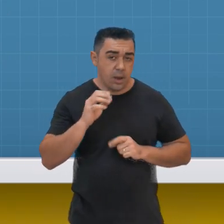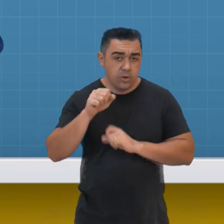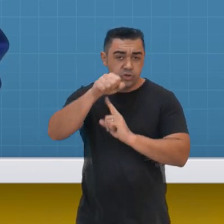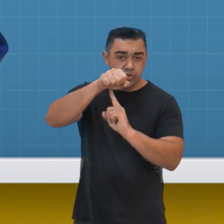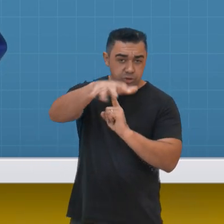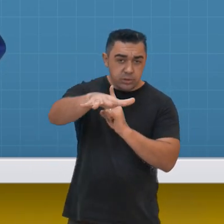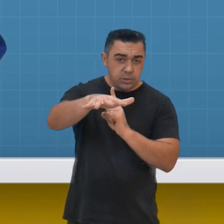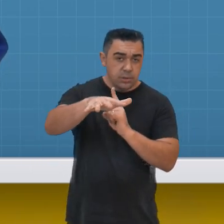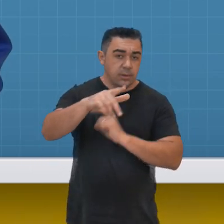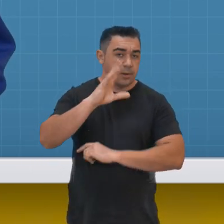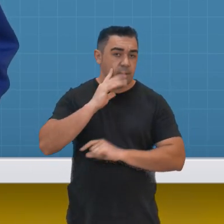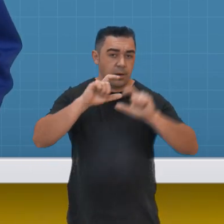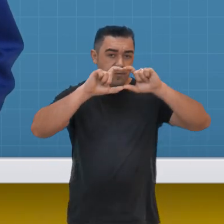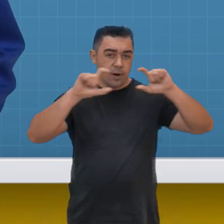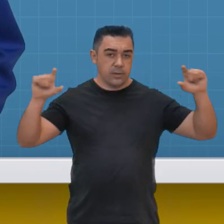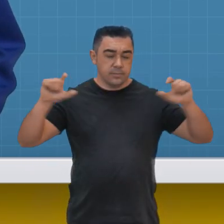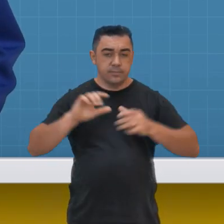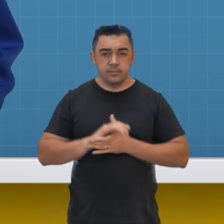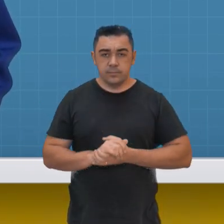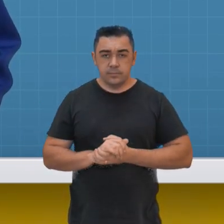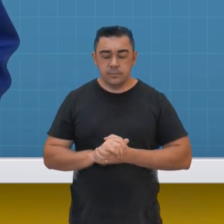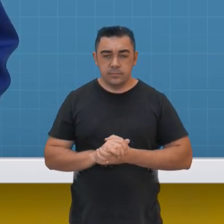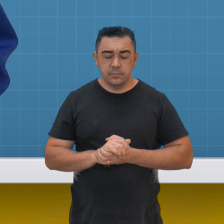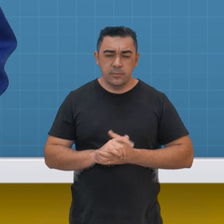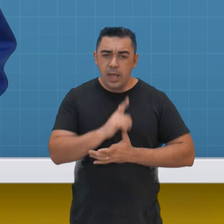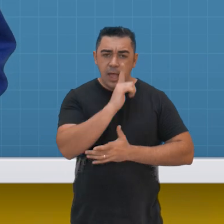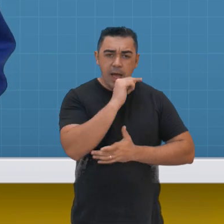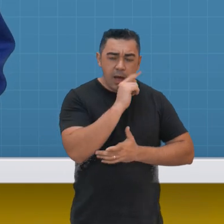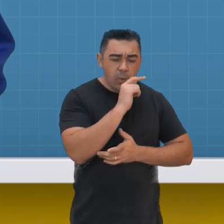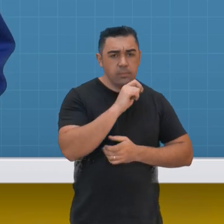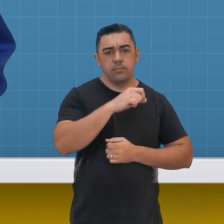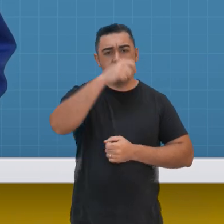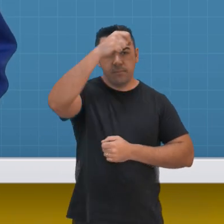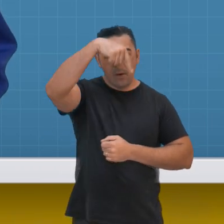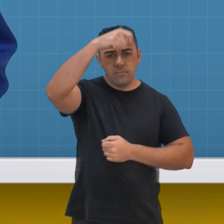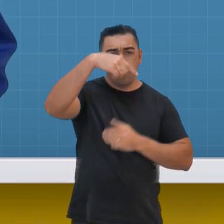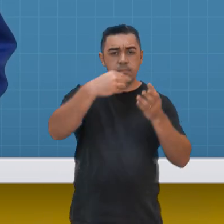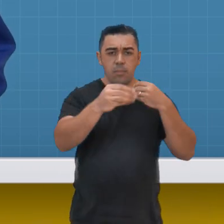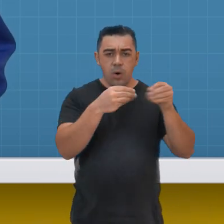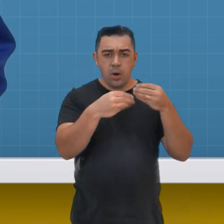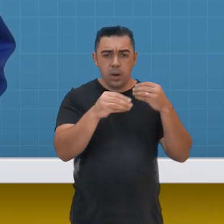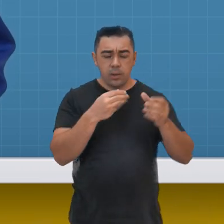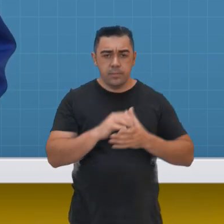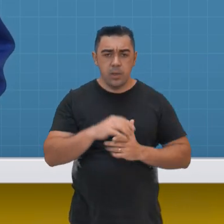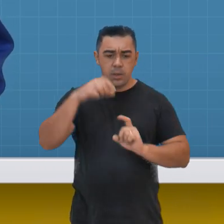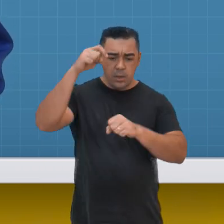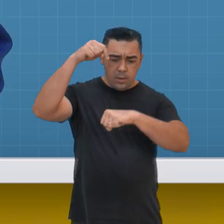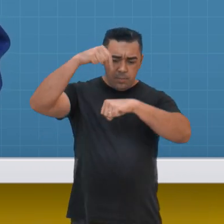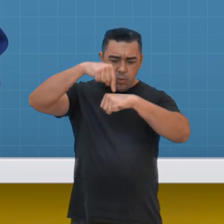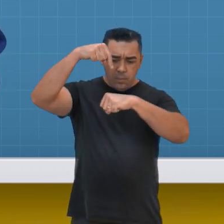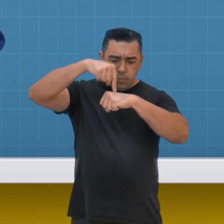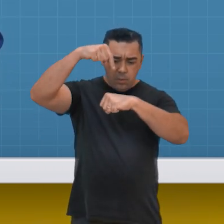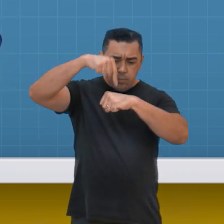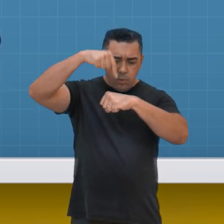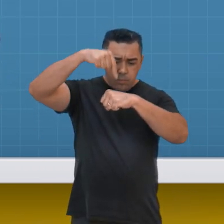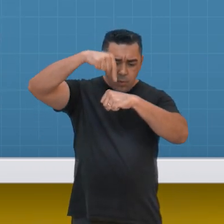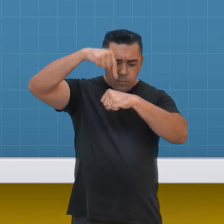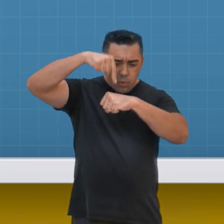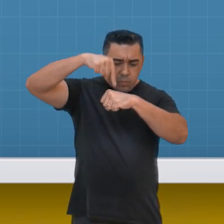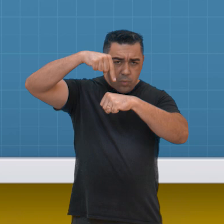tem isso. Se o negócio é molinho, mas ele fica ali insistindo,